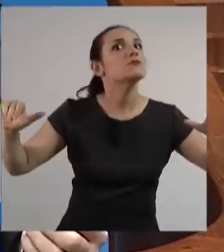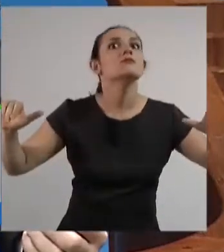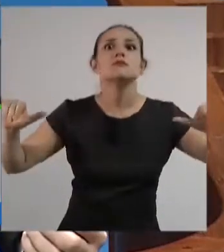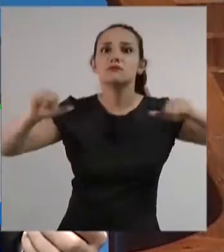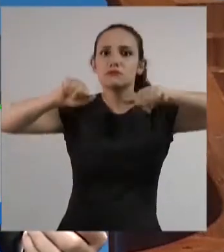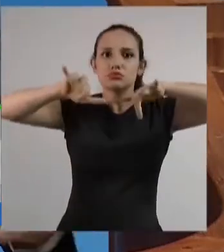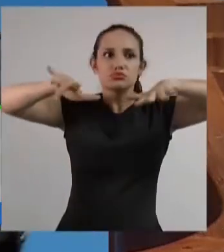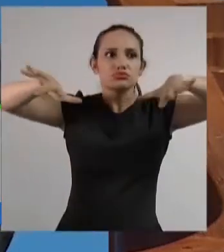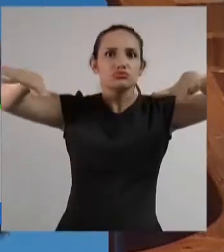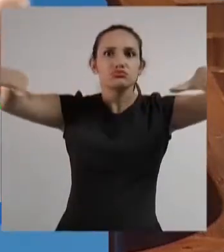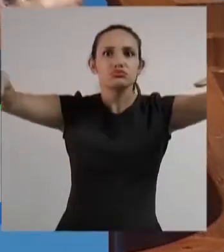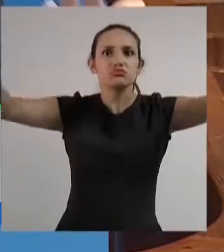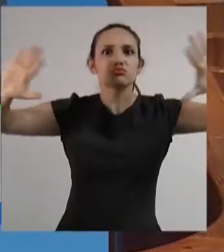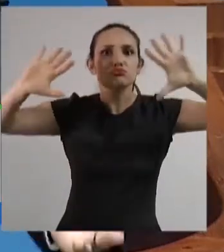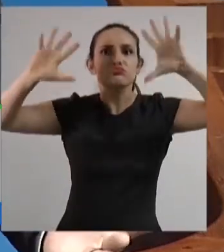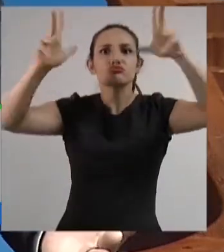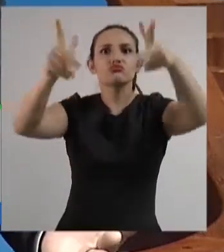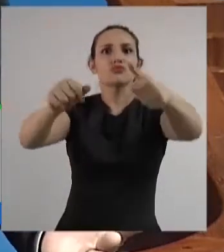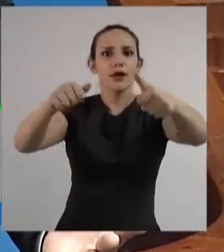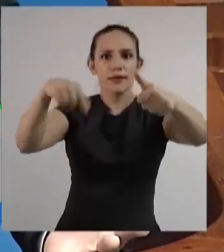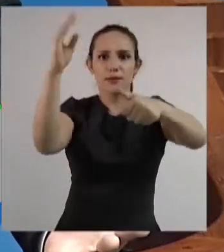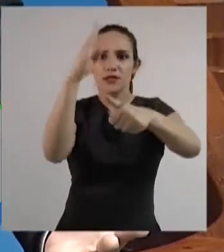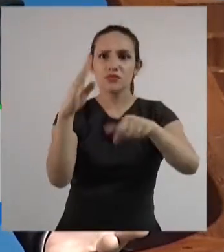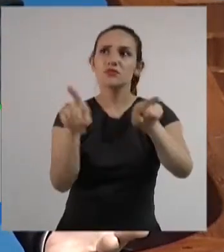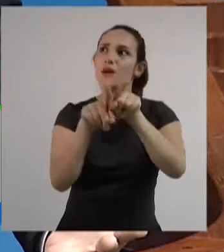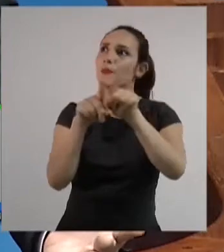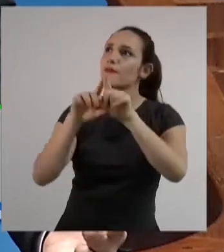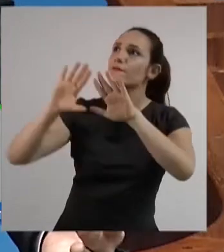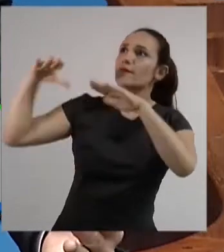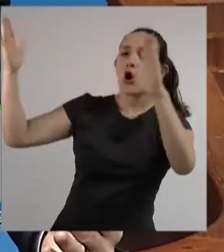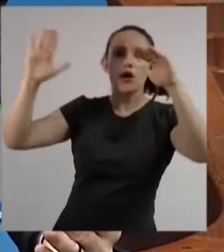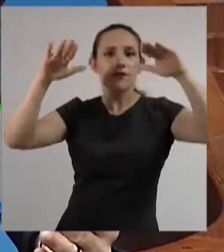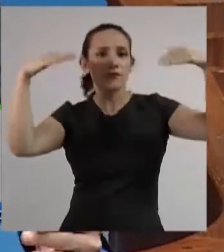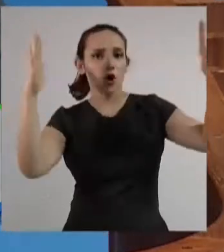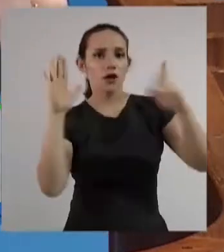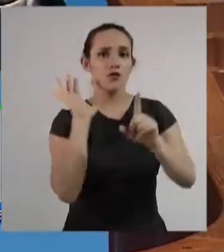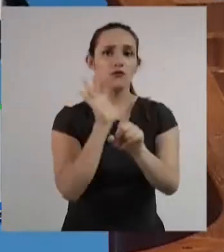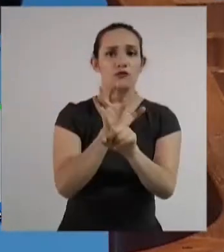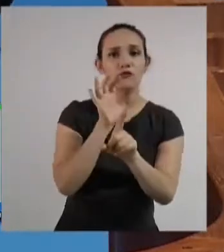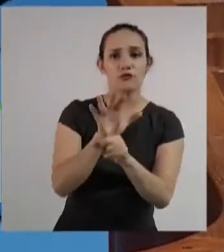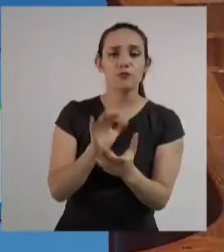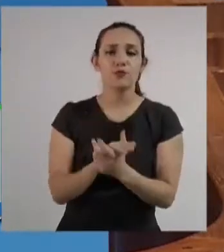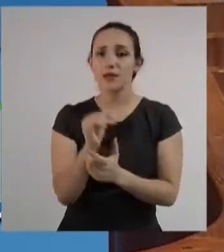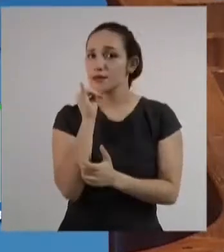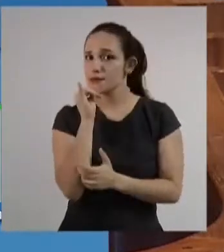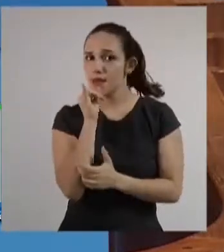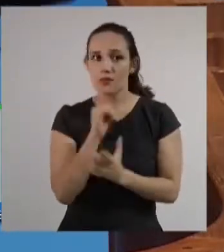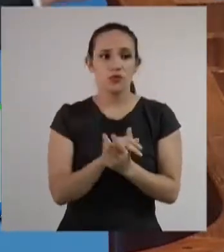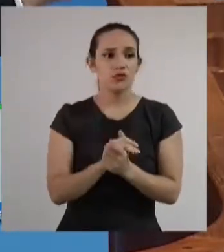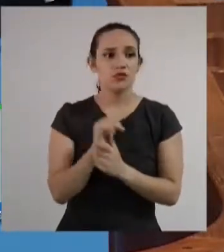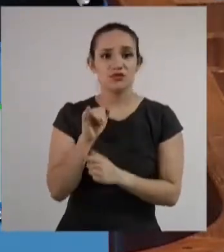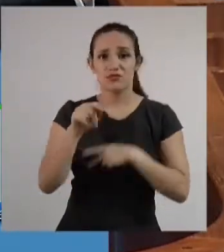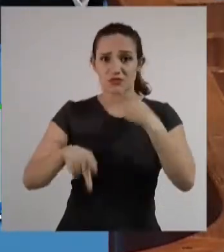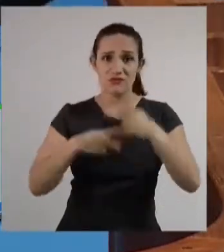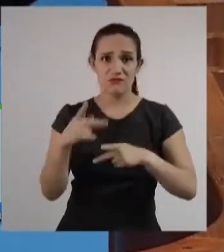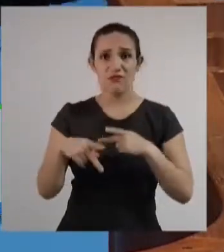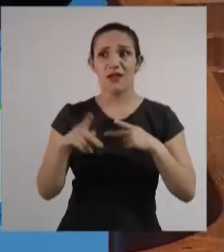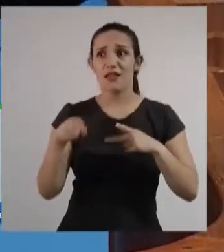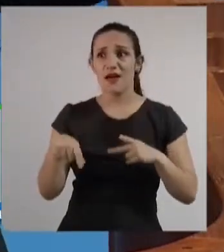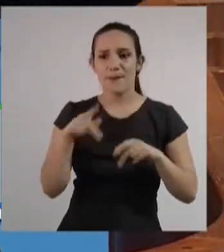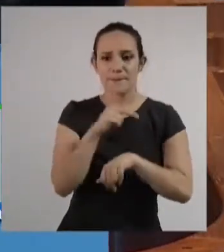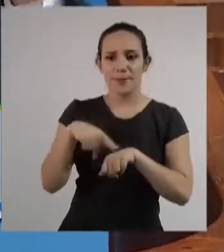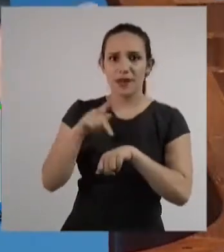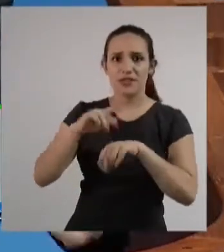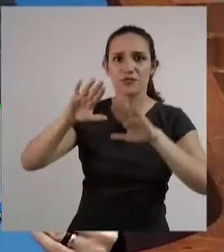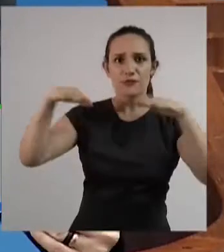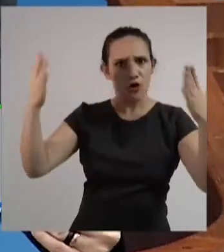repercussões aqui e fora do Brasil. Quando ele fala alguma coisa que envolve a comunidade internacional, as pessoas